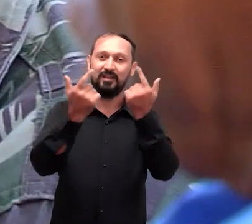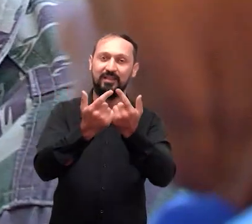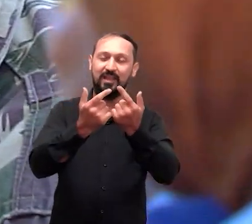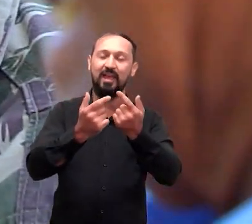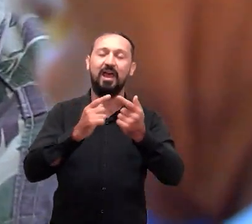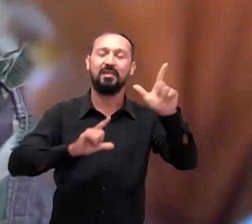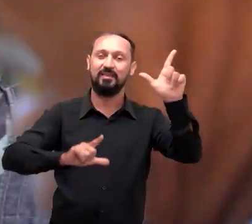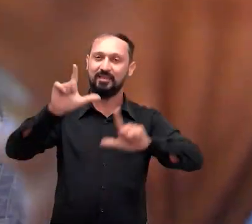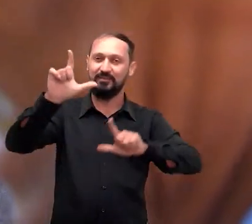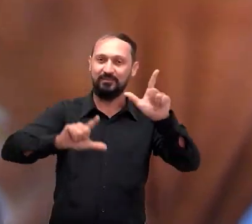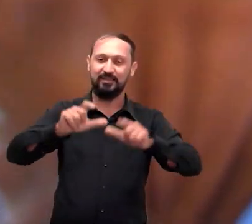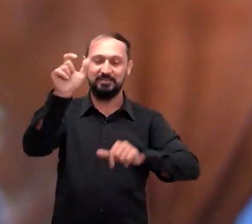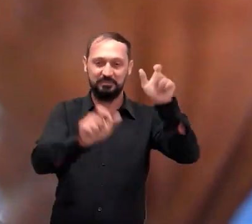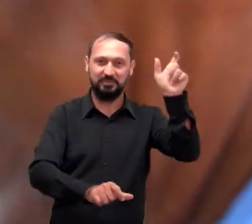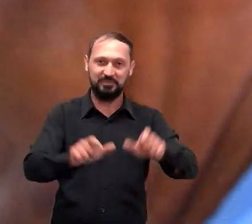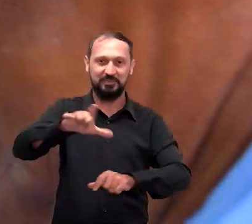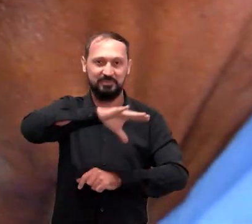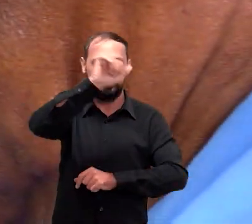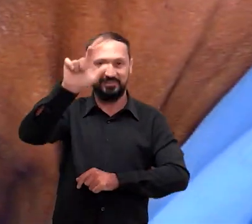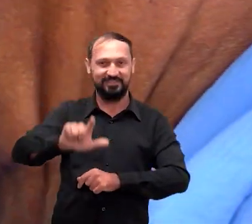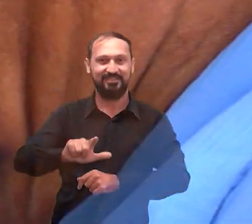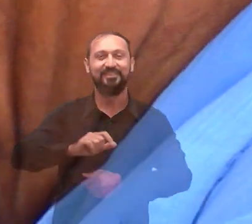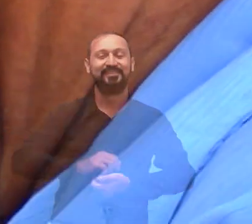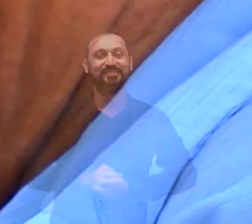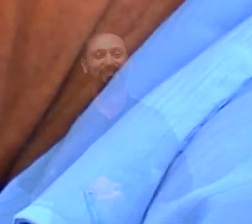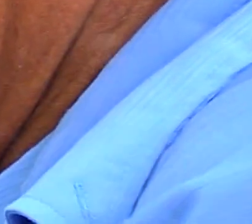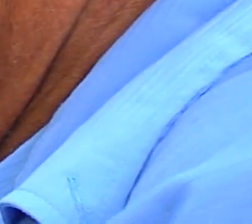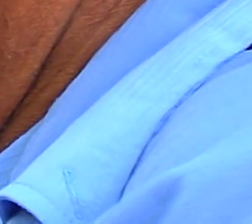TV Alemes, a TV da gente de MS.